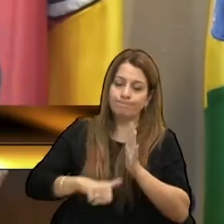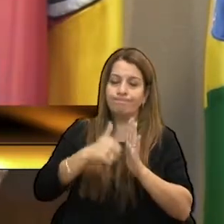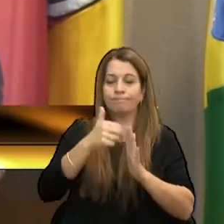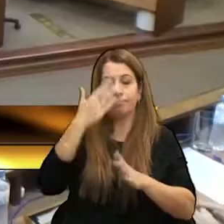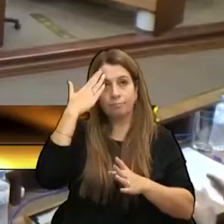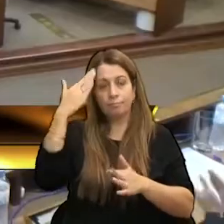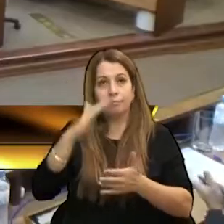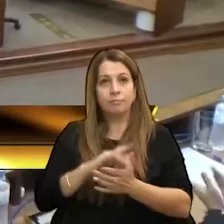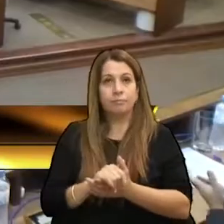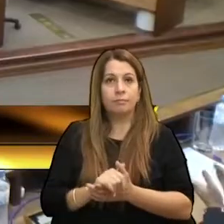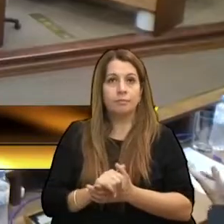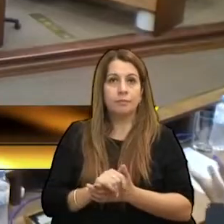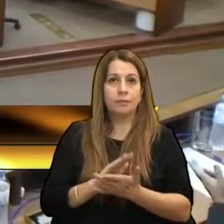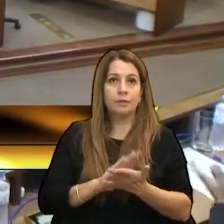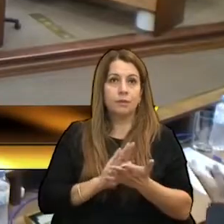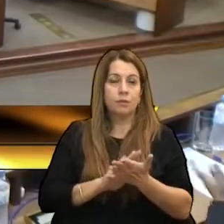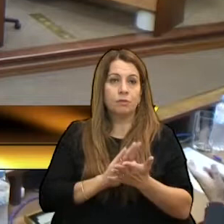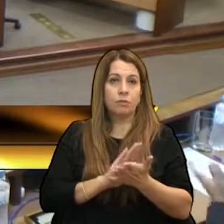Muito obrigado.